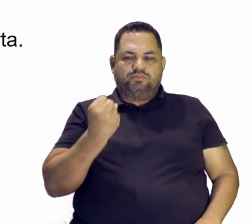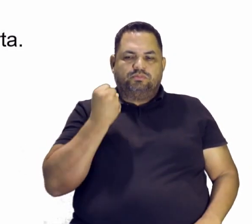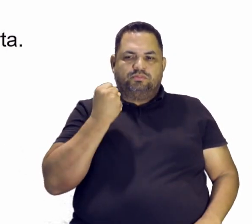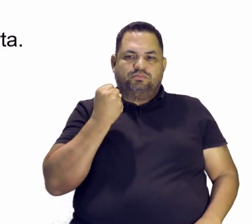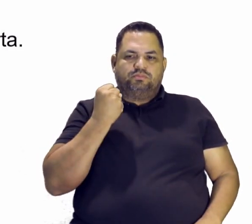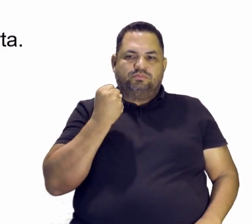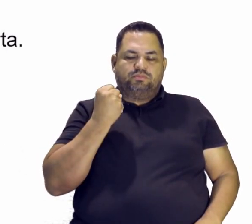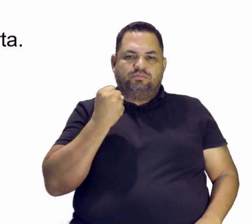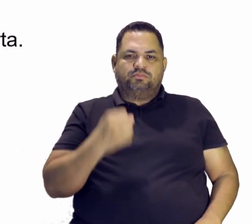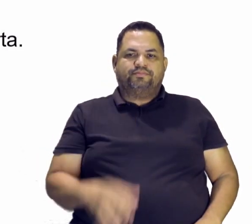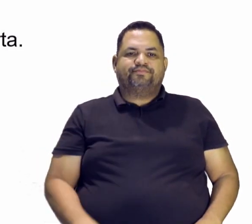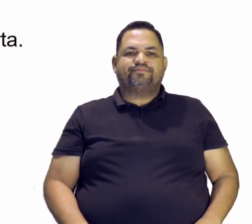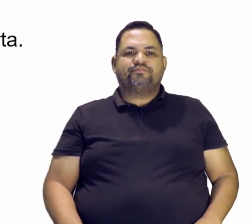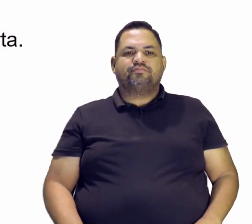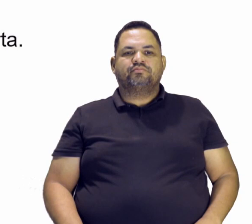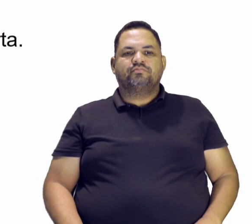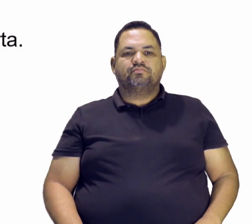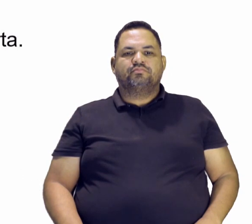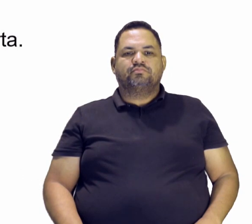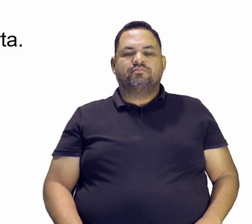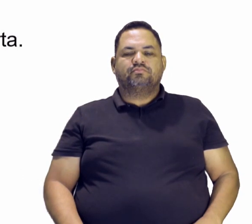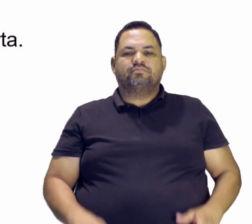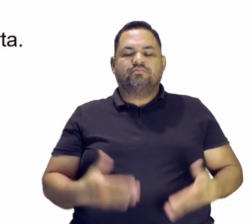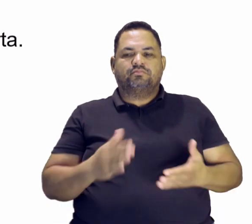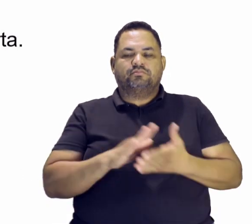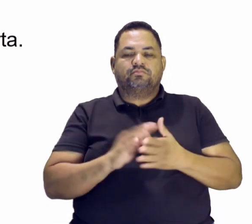O volume aqui desse músculo, né?